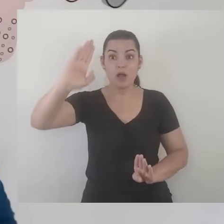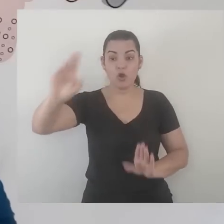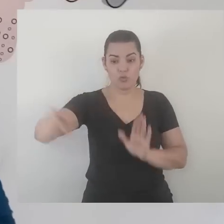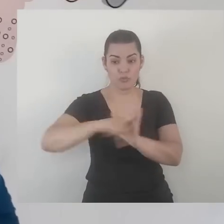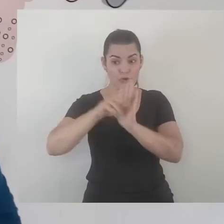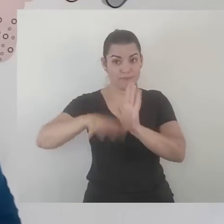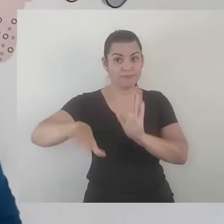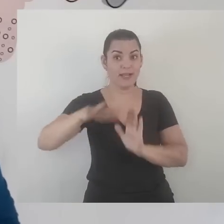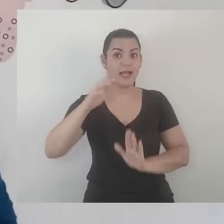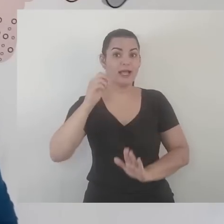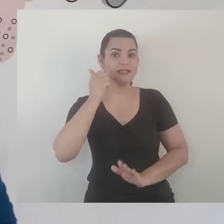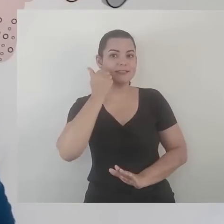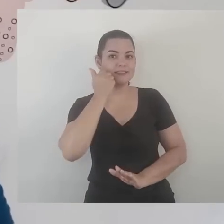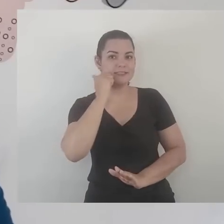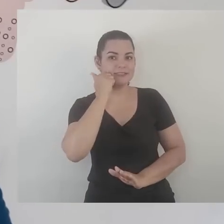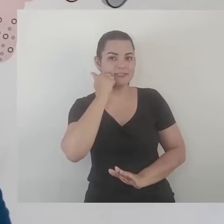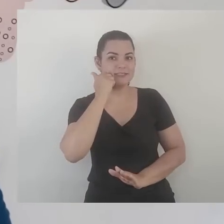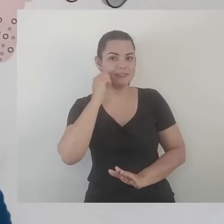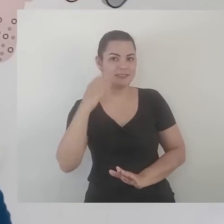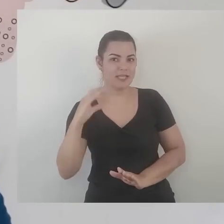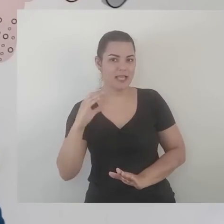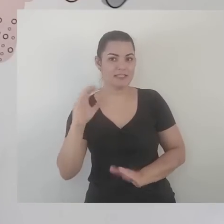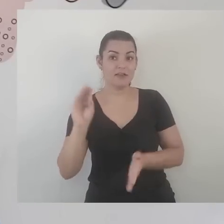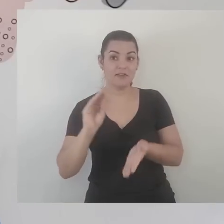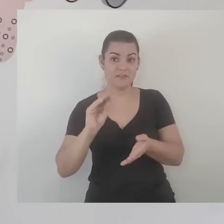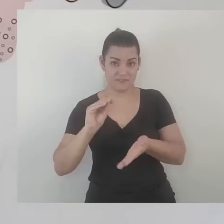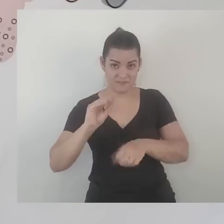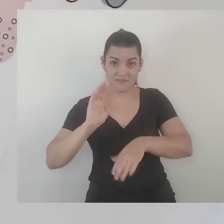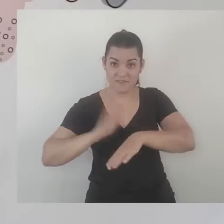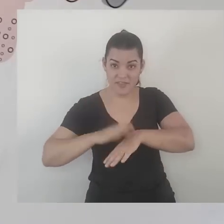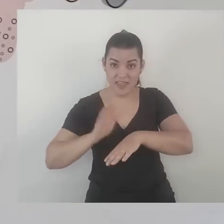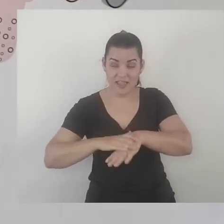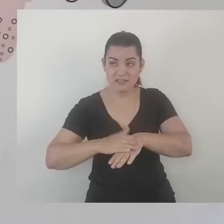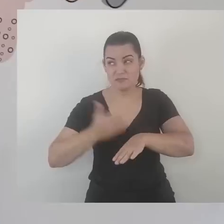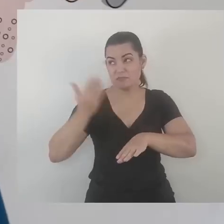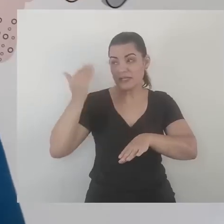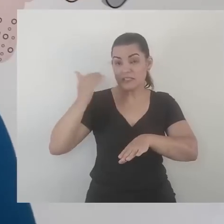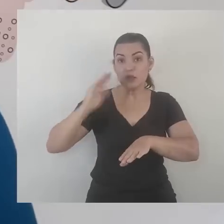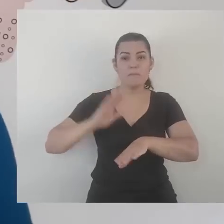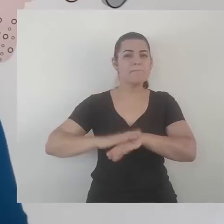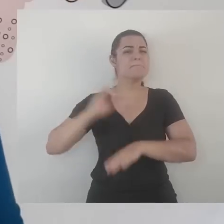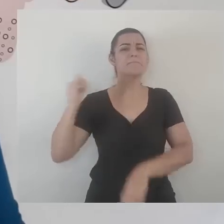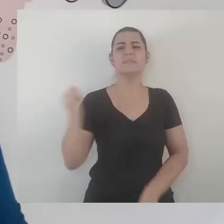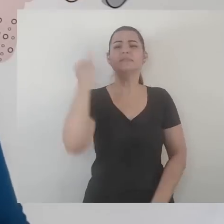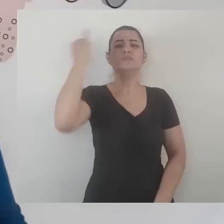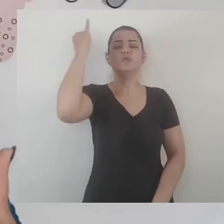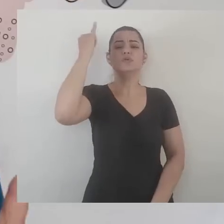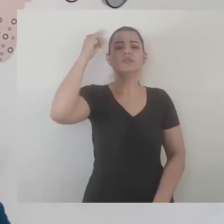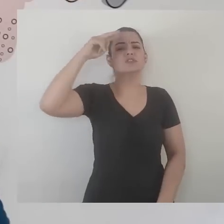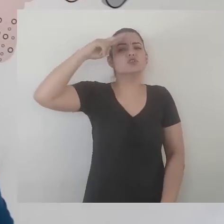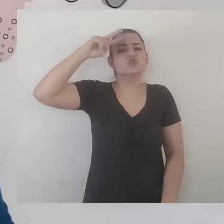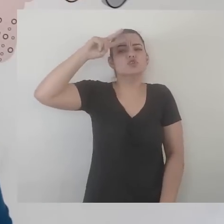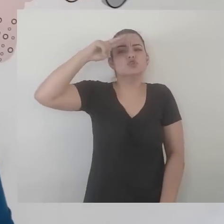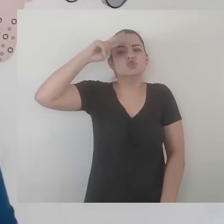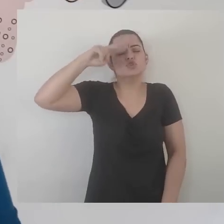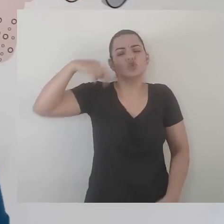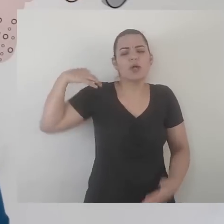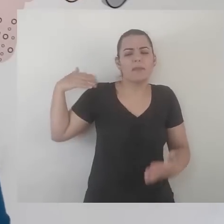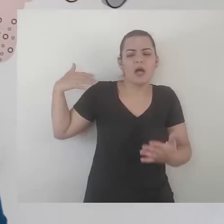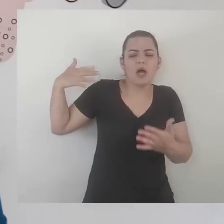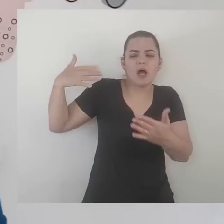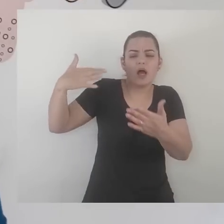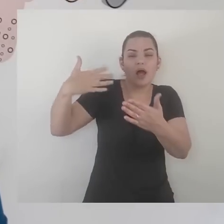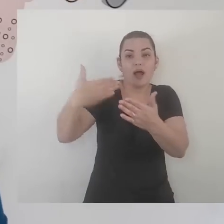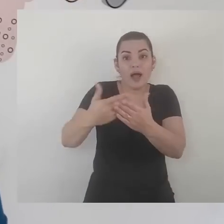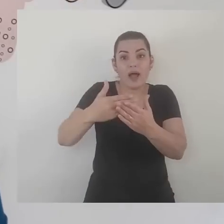ciência que vocês acham que foi a mais importante para a história, para o desenvolvimento